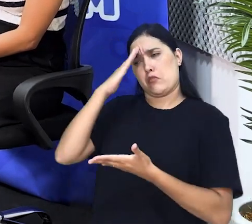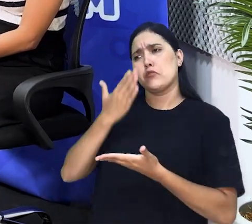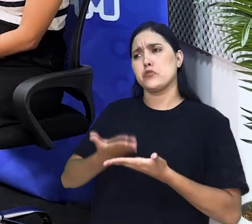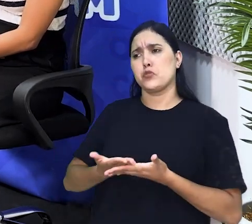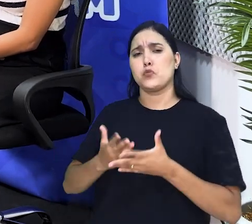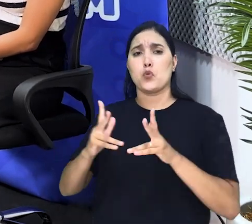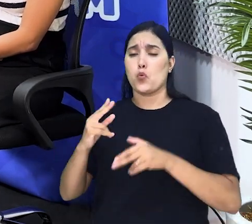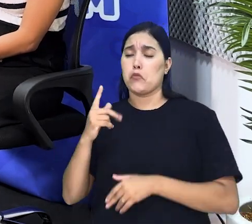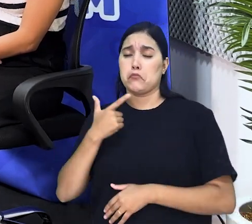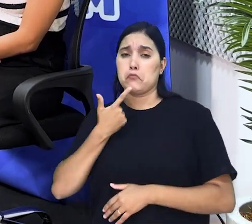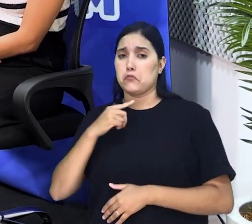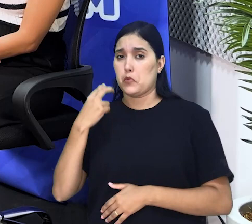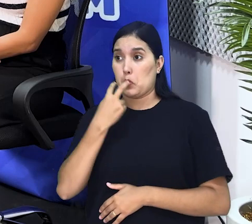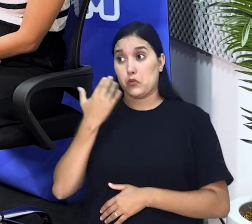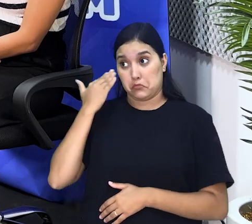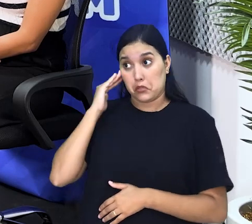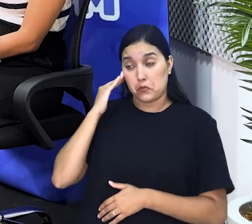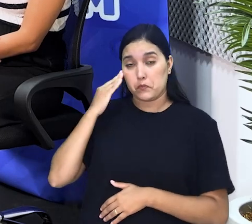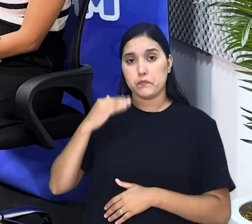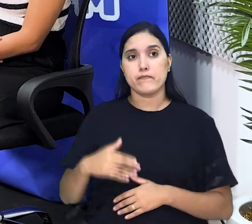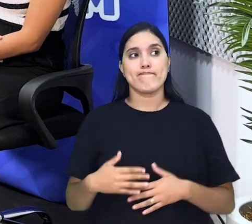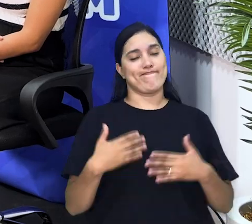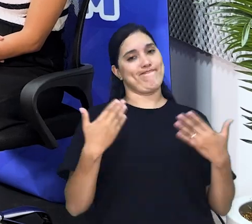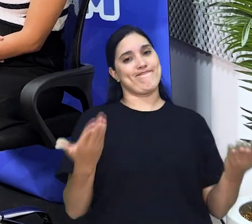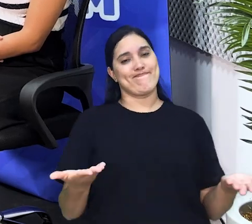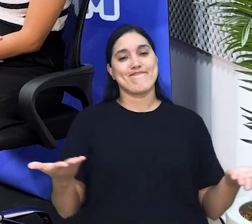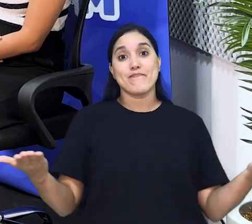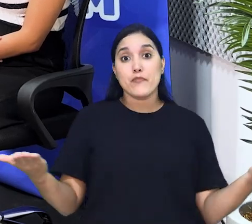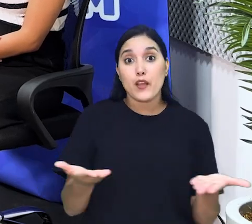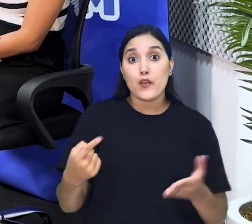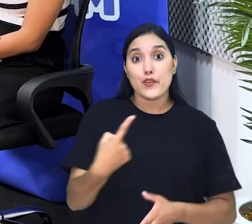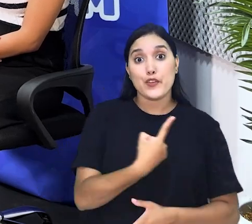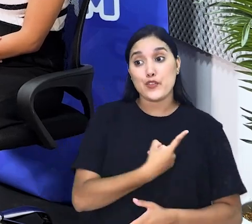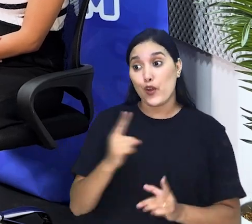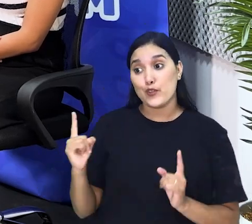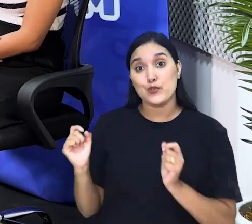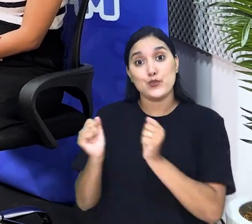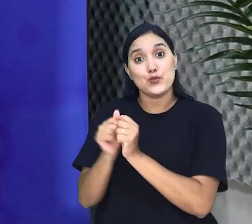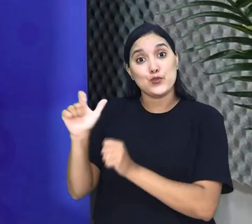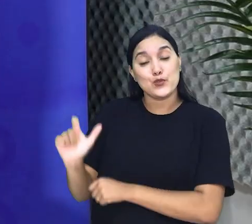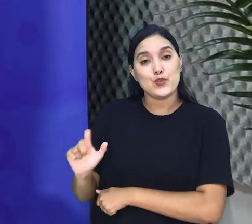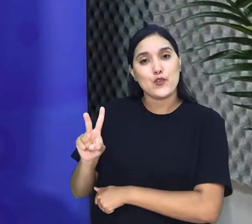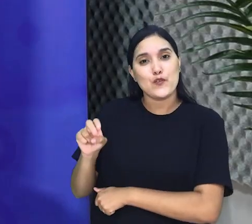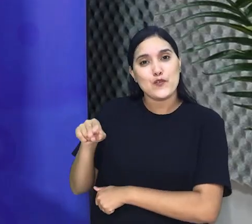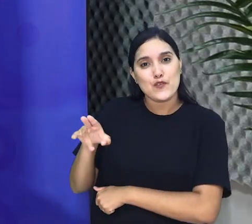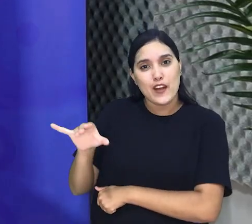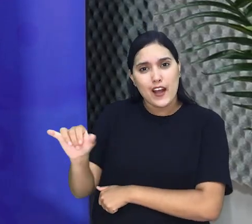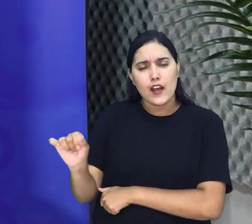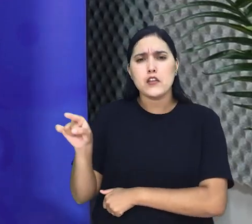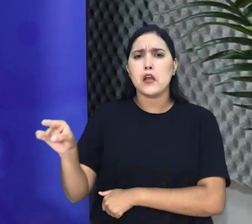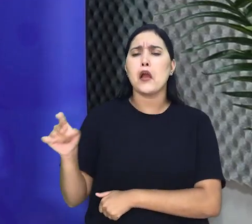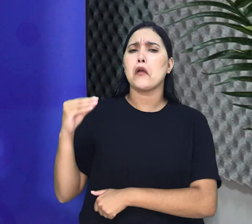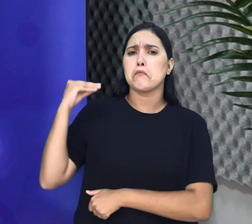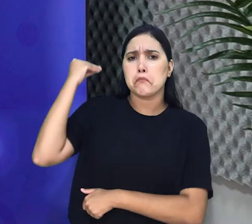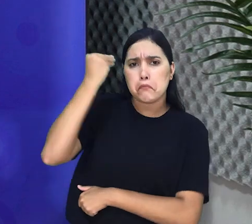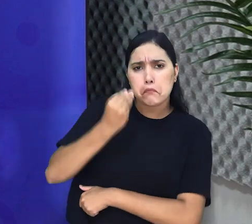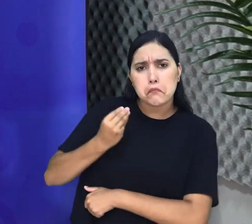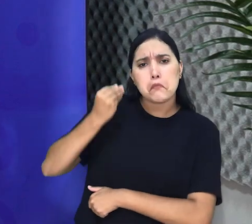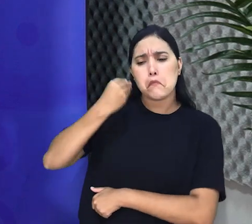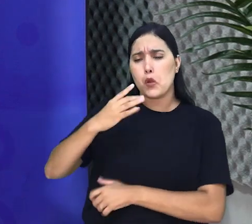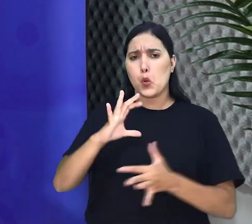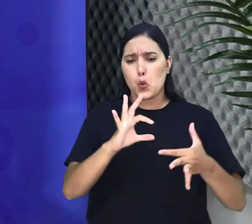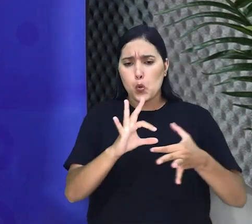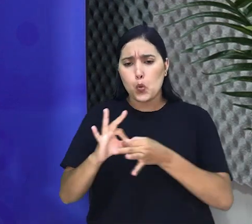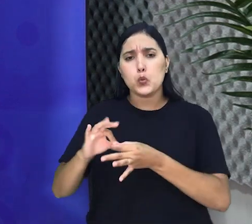eu que todos os países têm a sua língua de sinal, têm a sua própria língua, assim como o seu próprio idioma. Entendeu? Nós estamos aqui com a